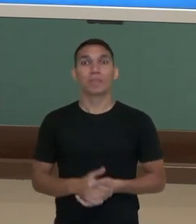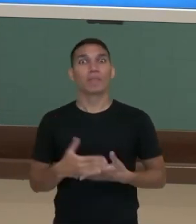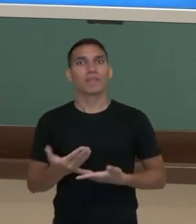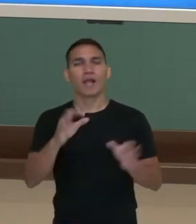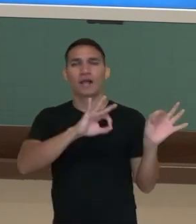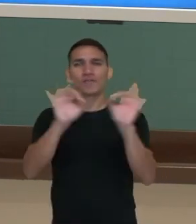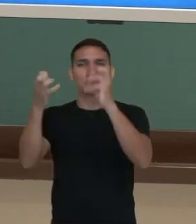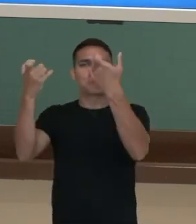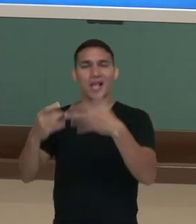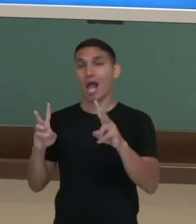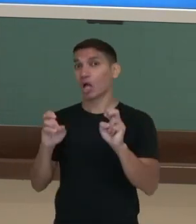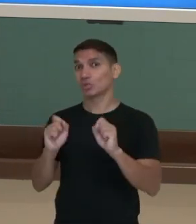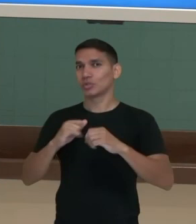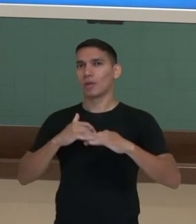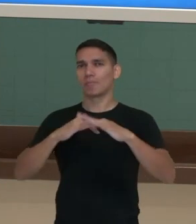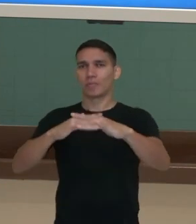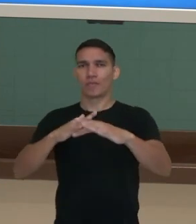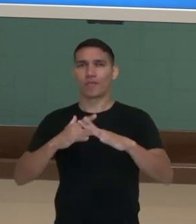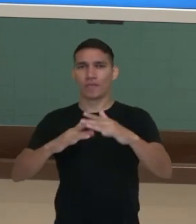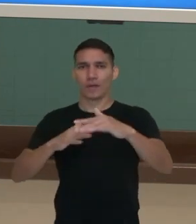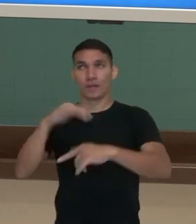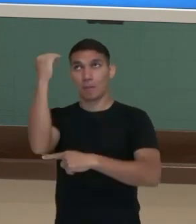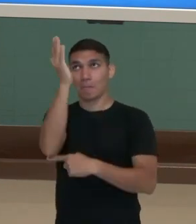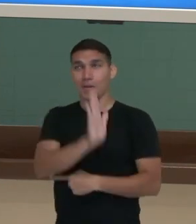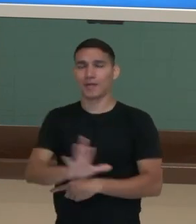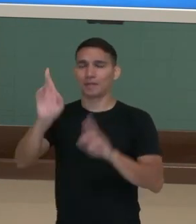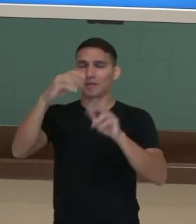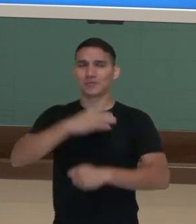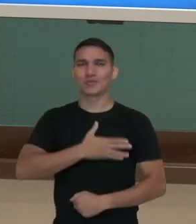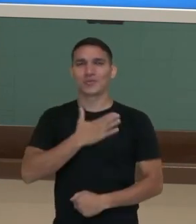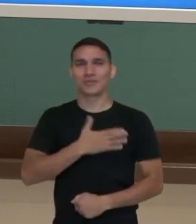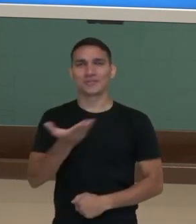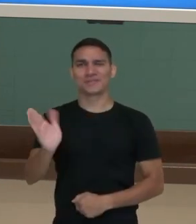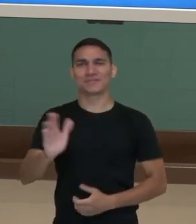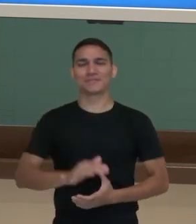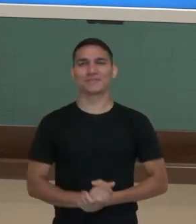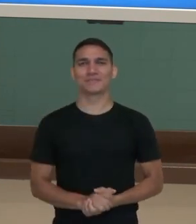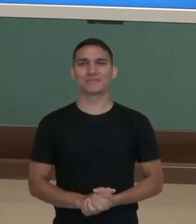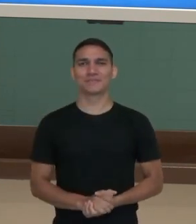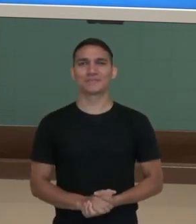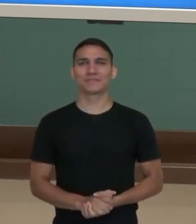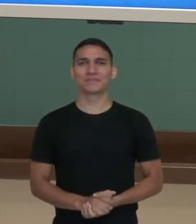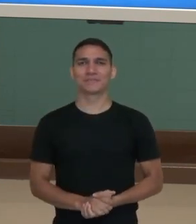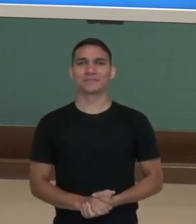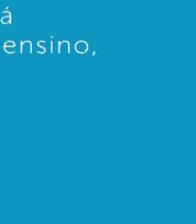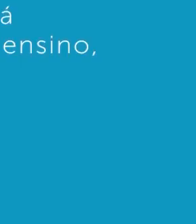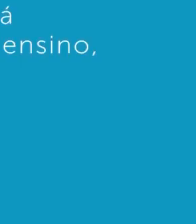nós falamos sobre as bacias hidrográficas do Brasil, espero que vocês tenham gostado, até breve.